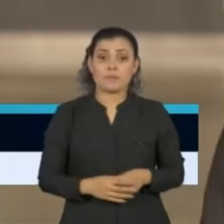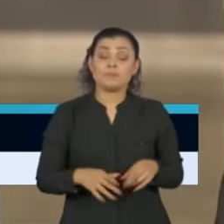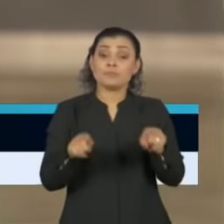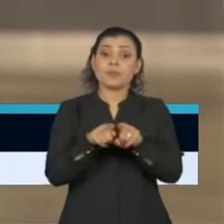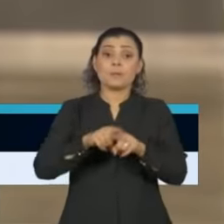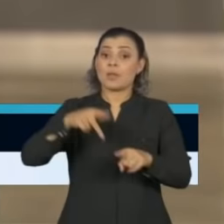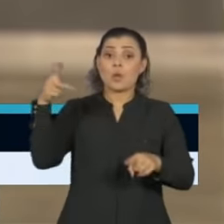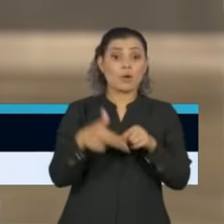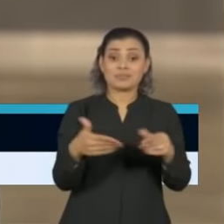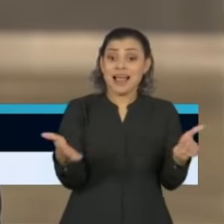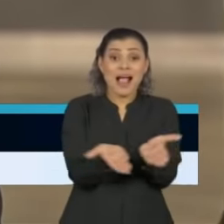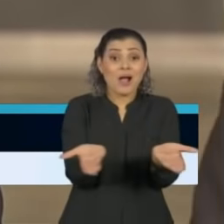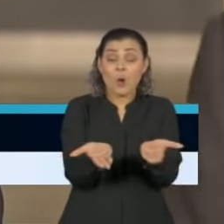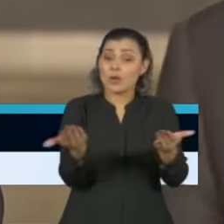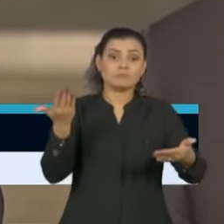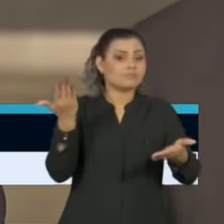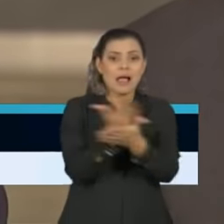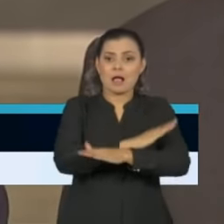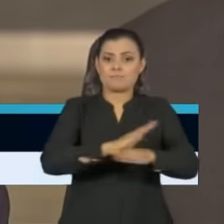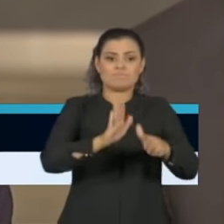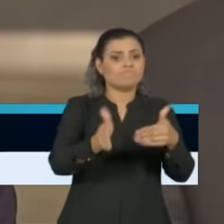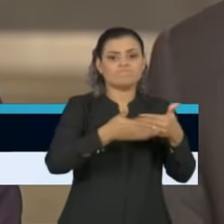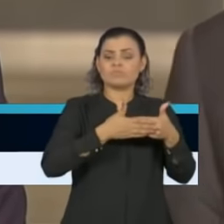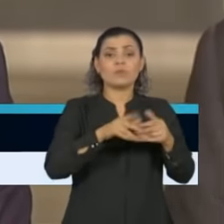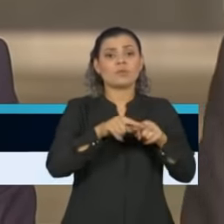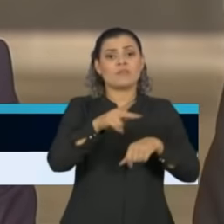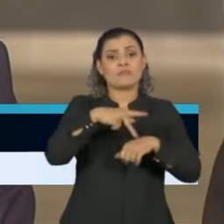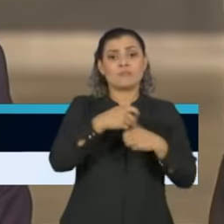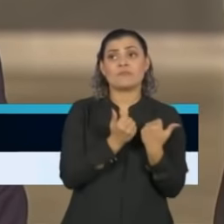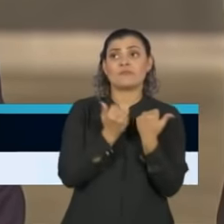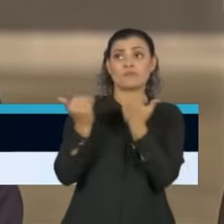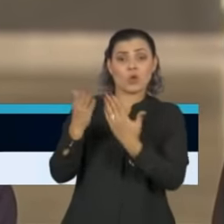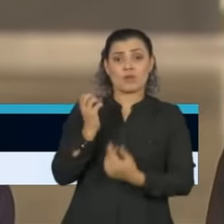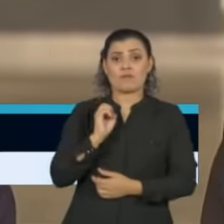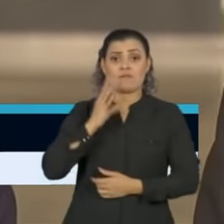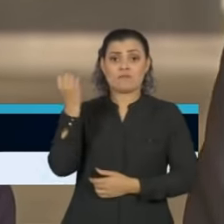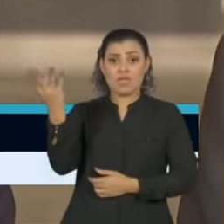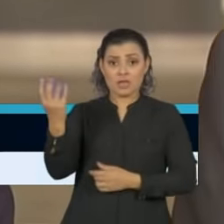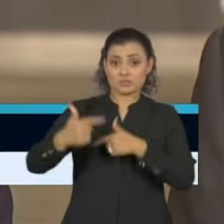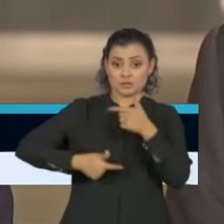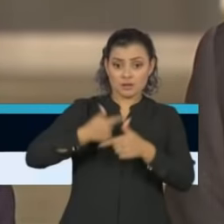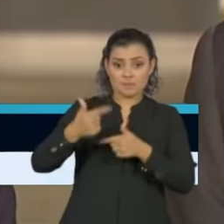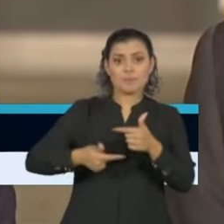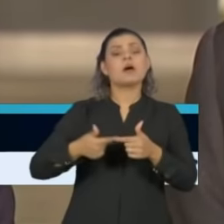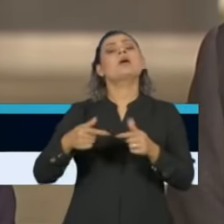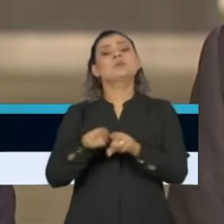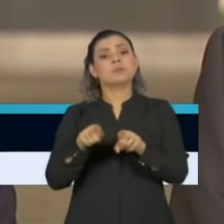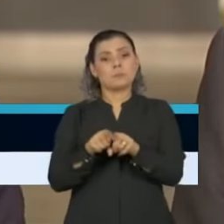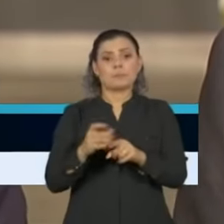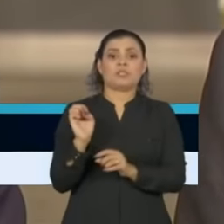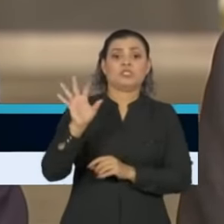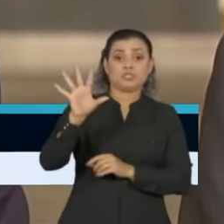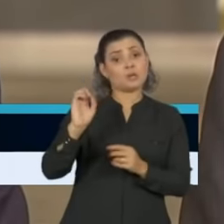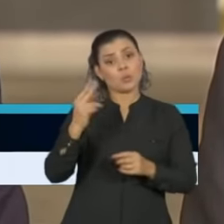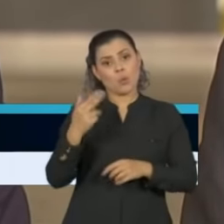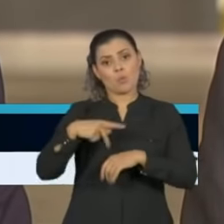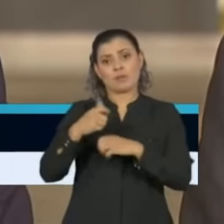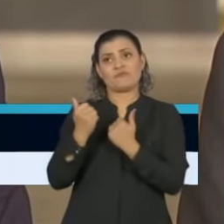Corte imediato de viagens nacionais e internacionais de servidores públicos a trabalho, abrindo exceções somente em